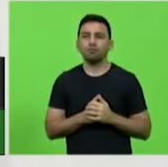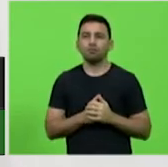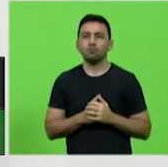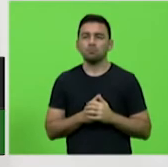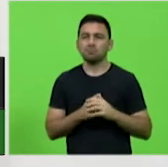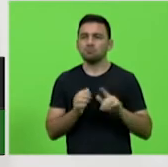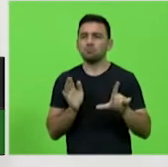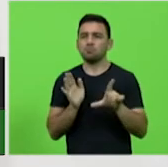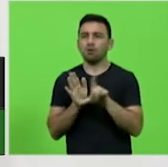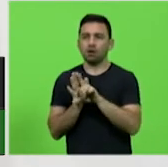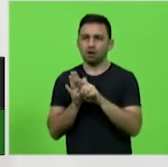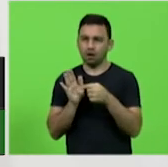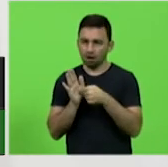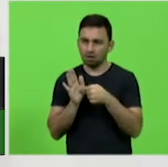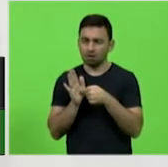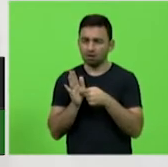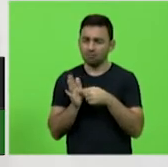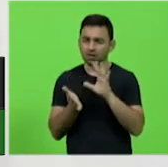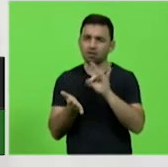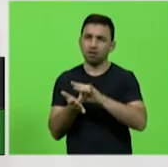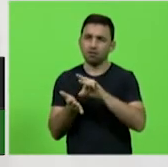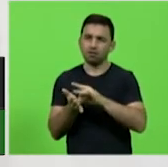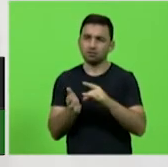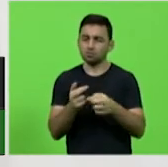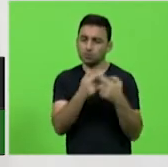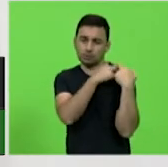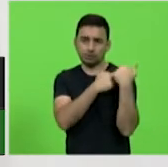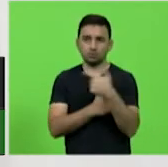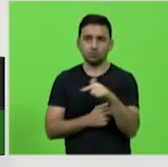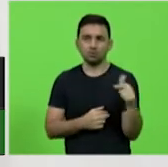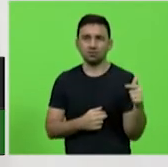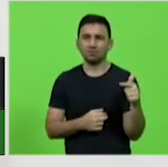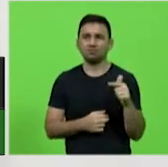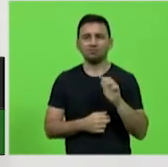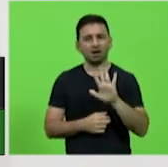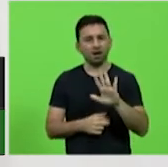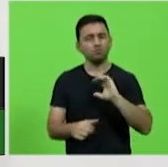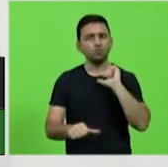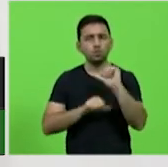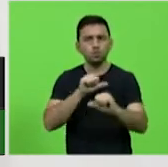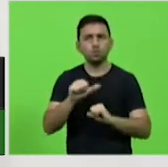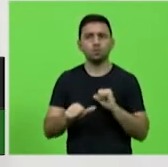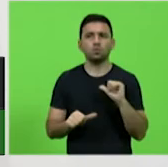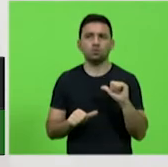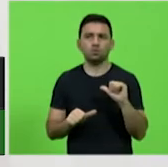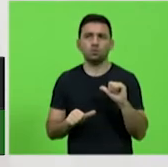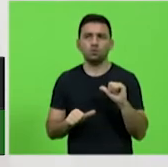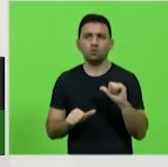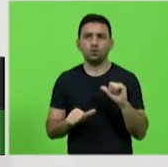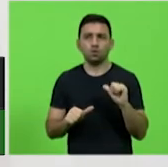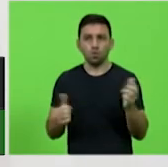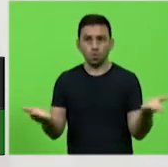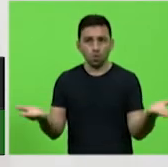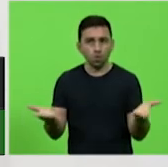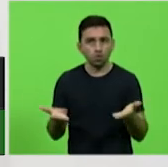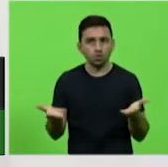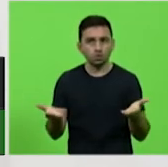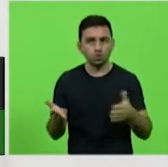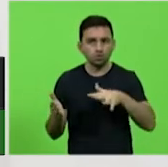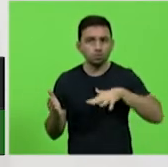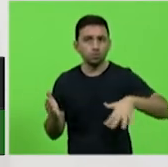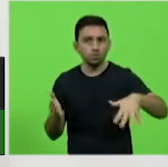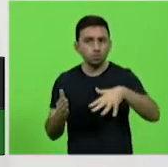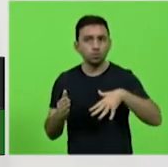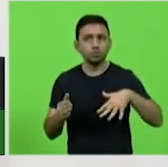legal, não há essa responsabilidade. Só que a situação mudou. Hoje o cenário, não só em